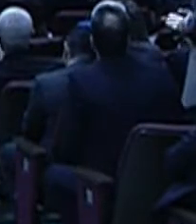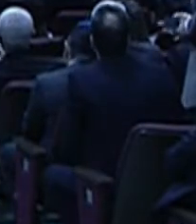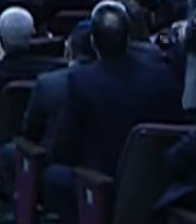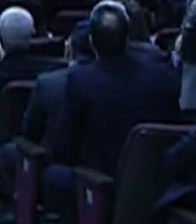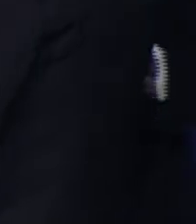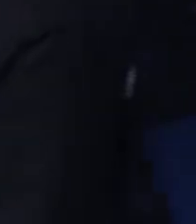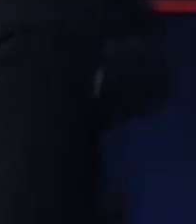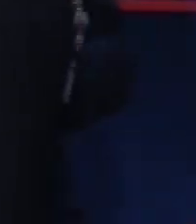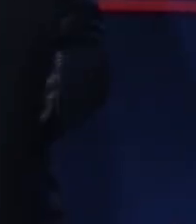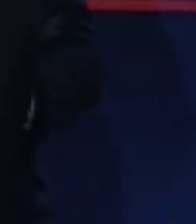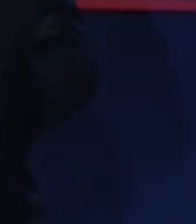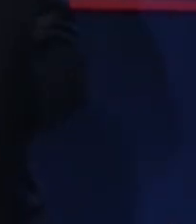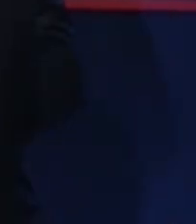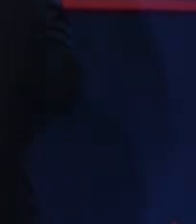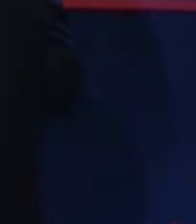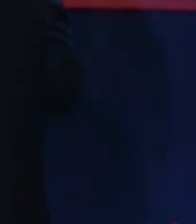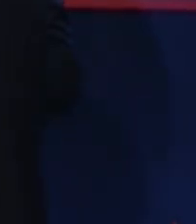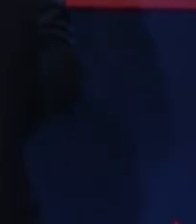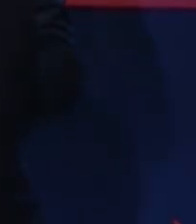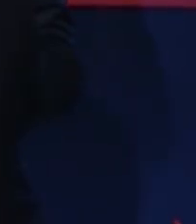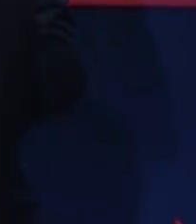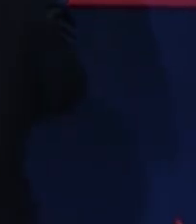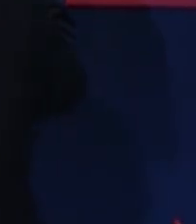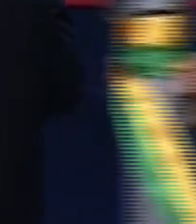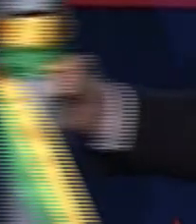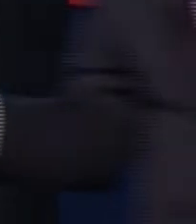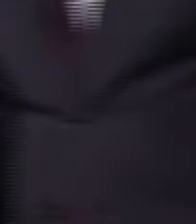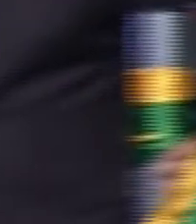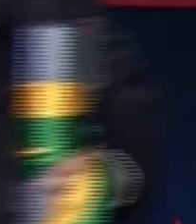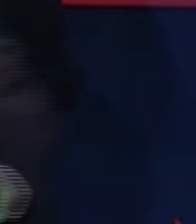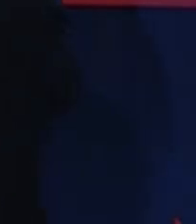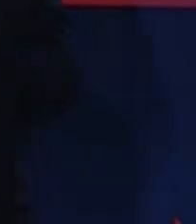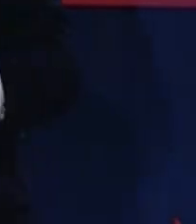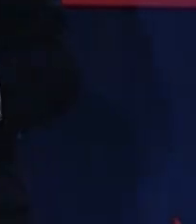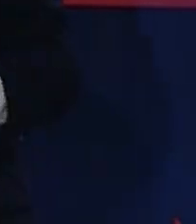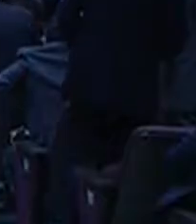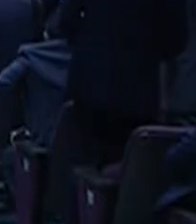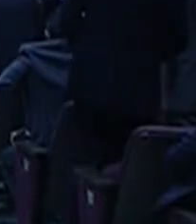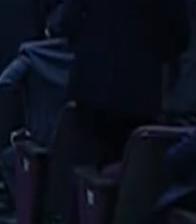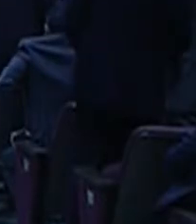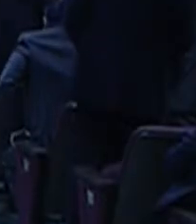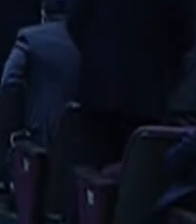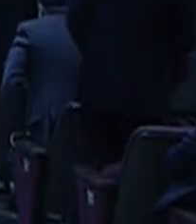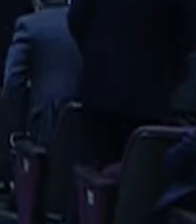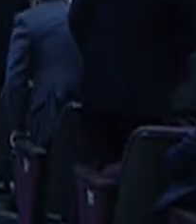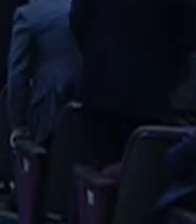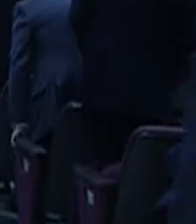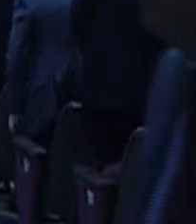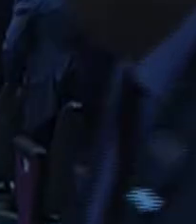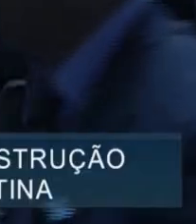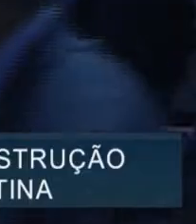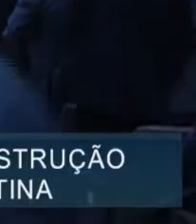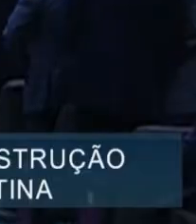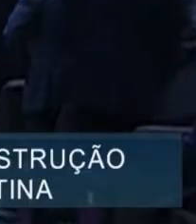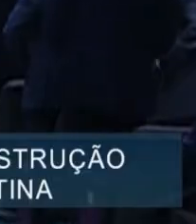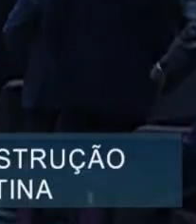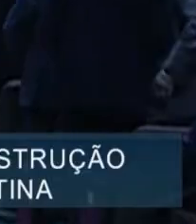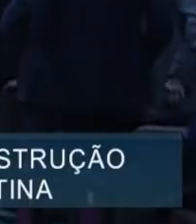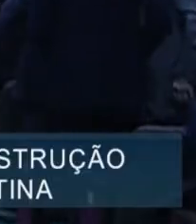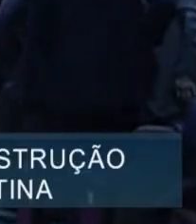Convidamos a Presidenta da República, acompanhada das demais autoridades que compõem o palco, para o desenlace da fita inaugural